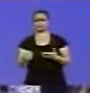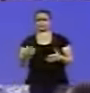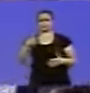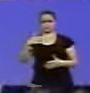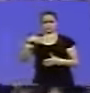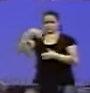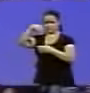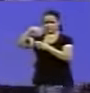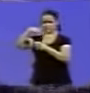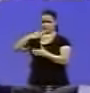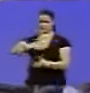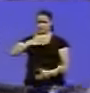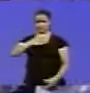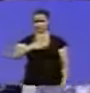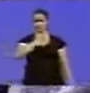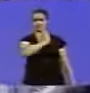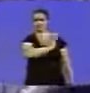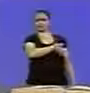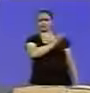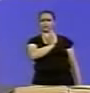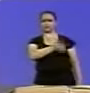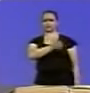Meu coração.